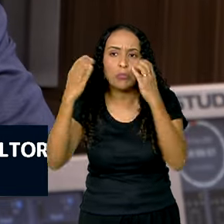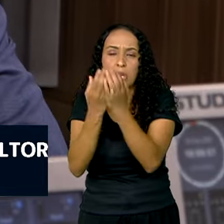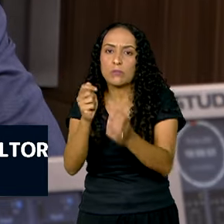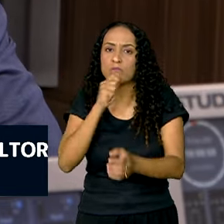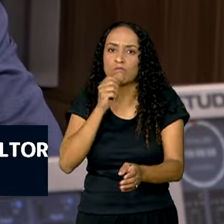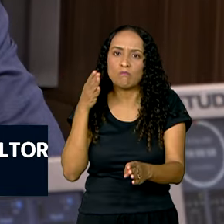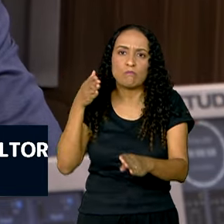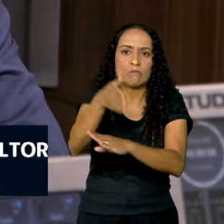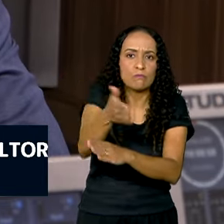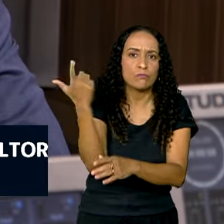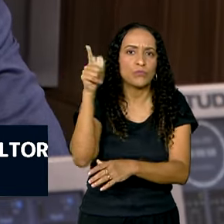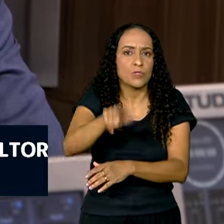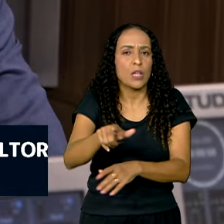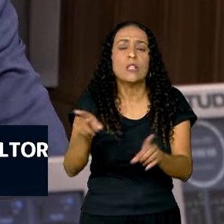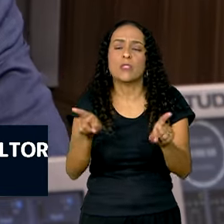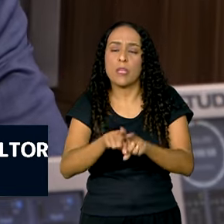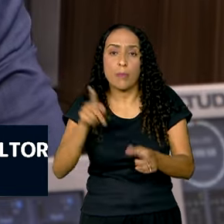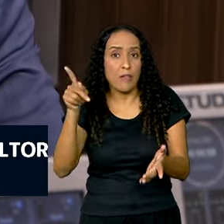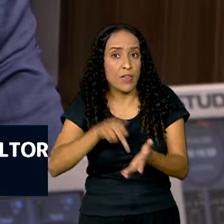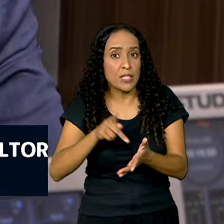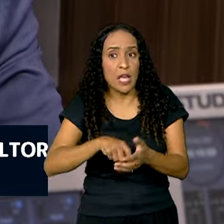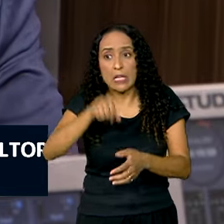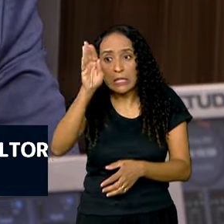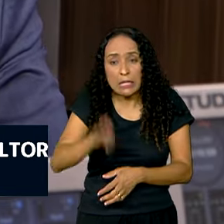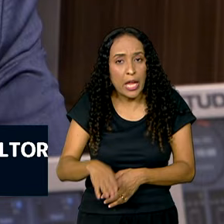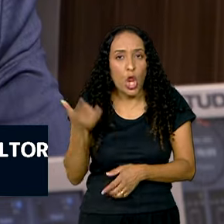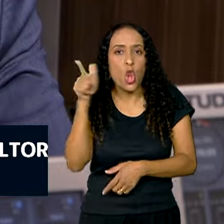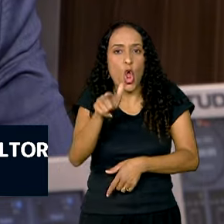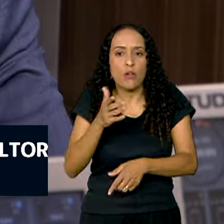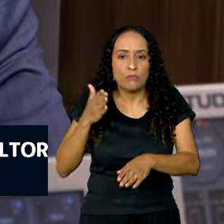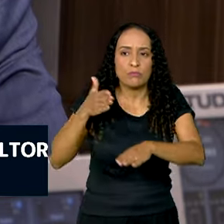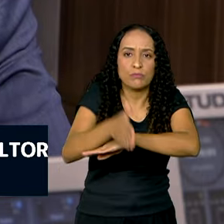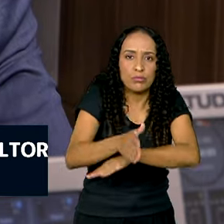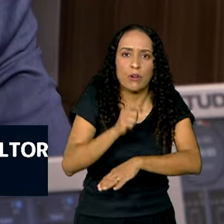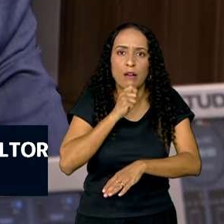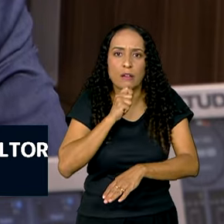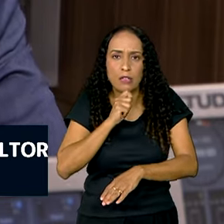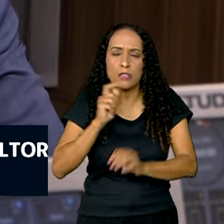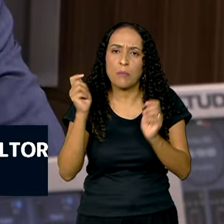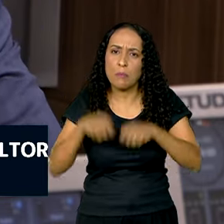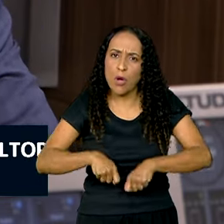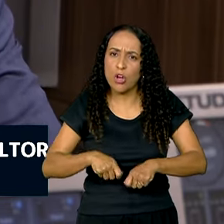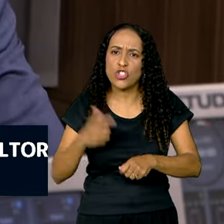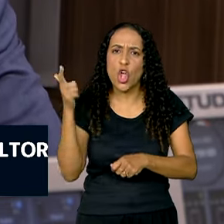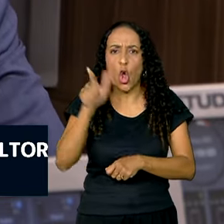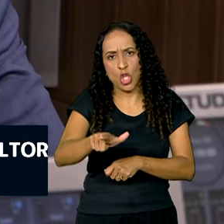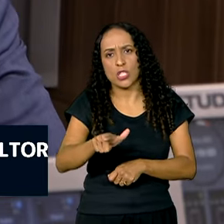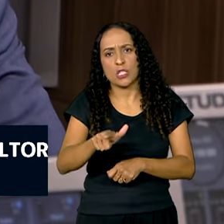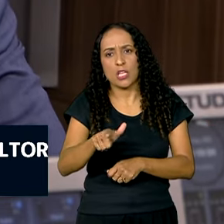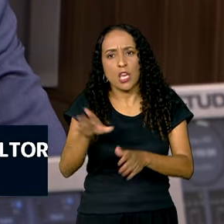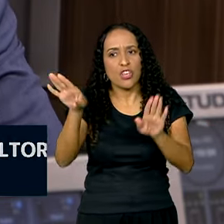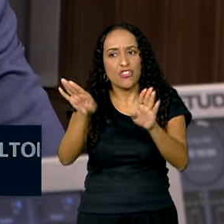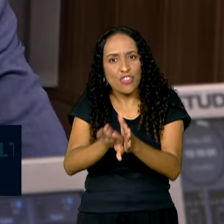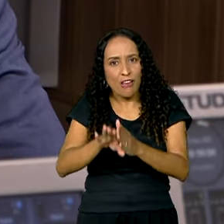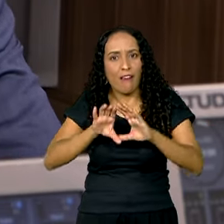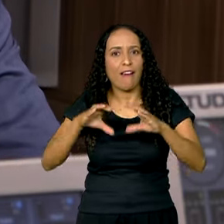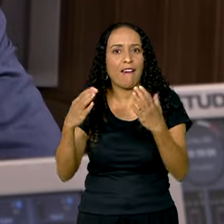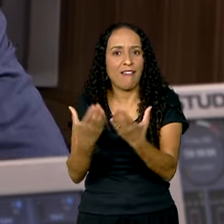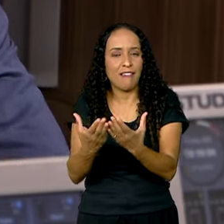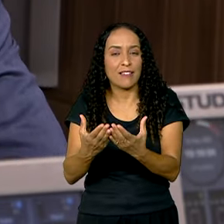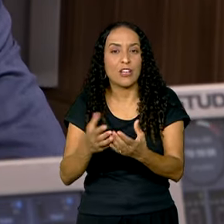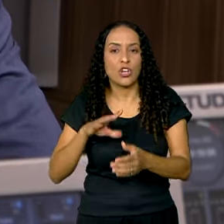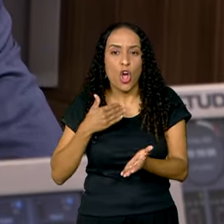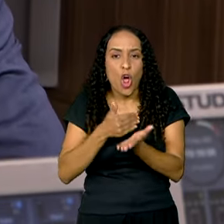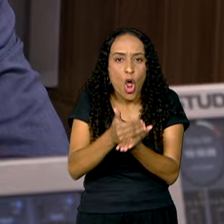por agências bancárias ou seja realmente quem não foi alcançado ainda a gente poder alcançar são nesse ano a gente quer